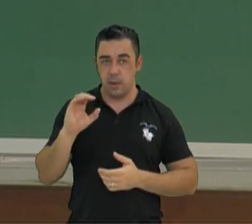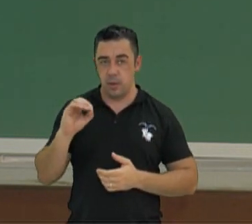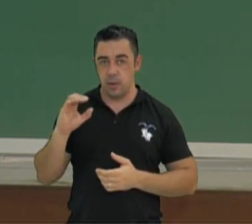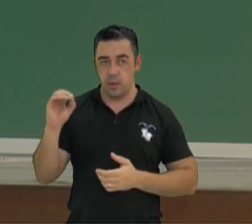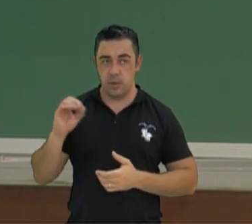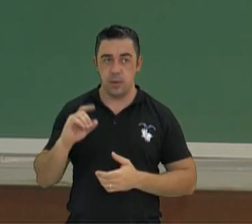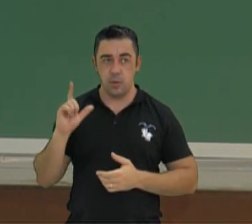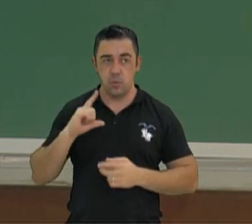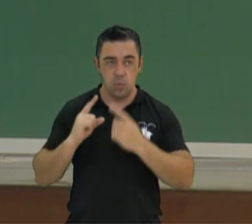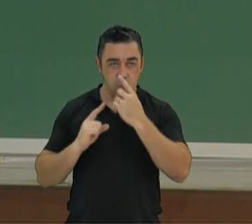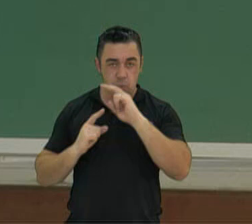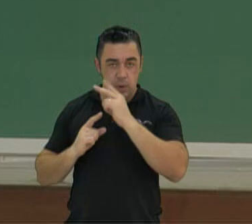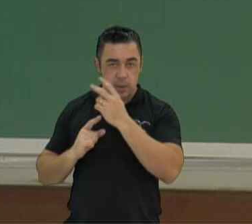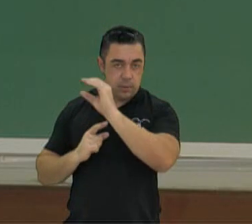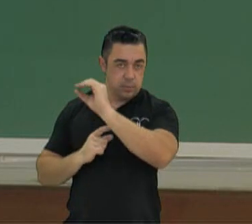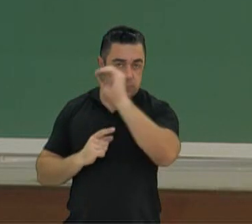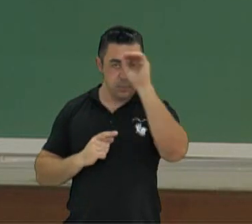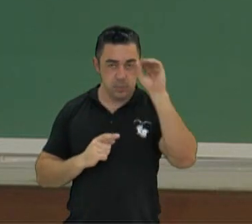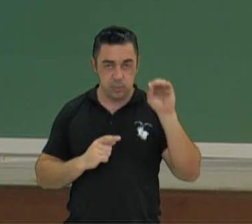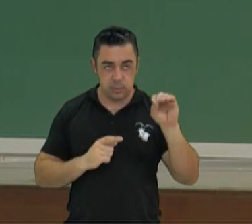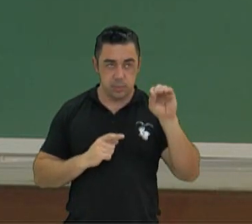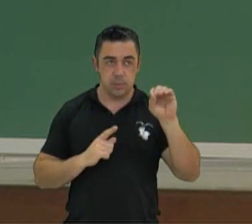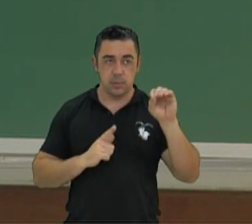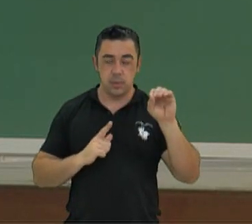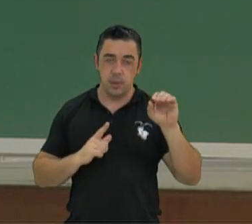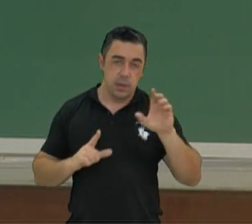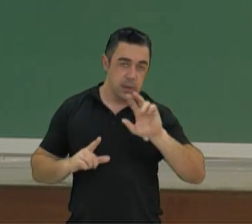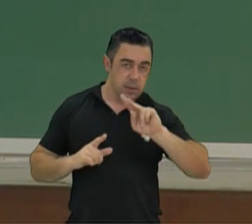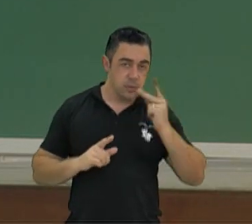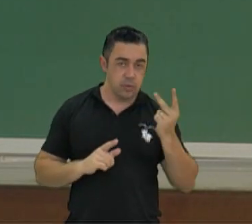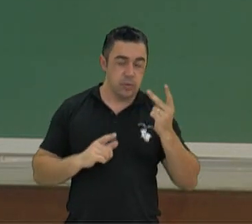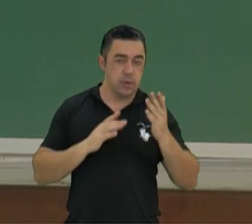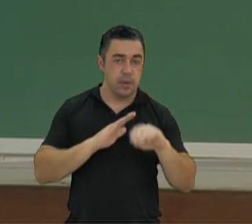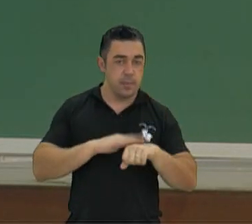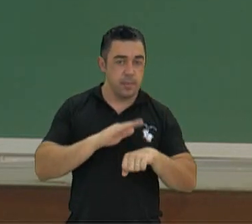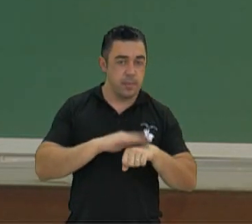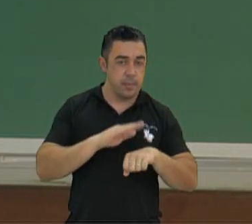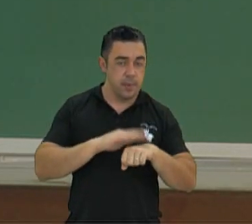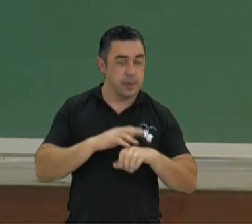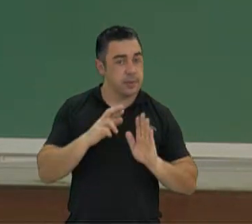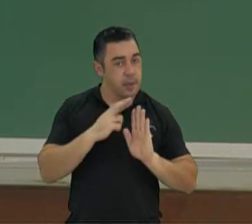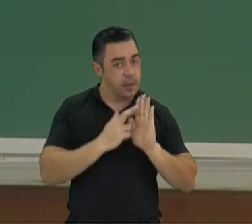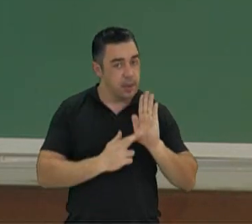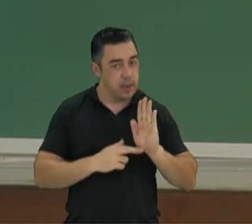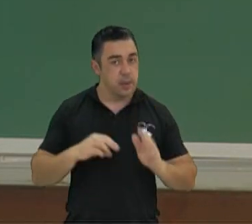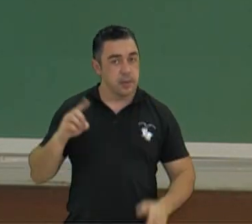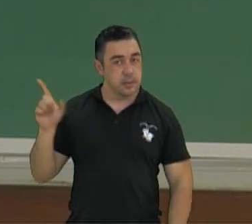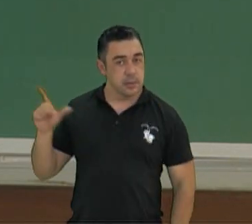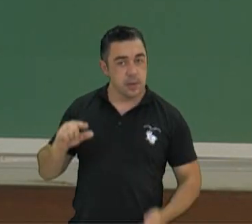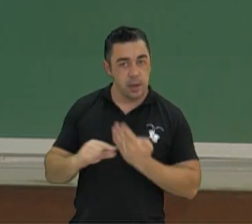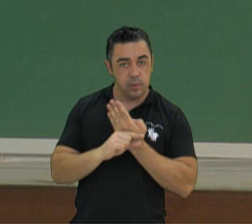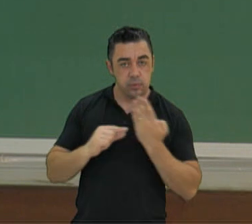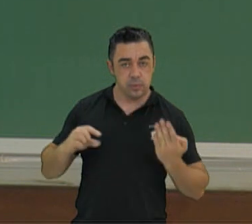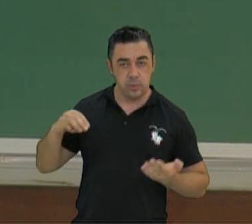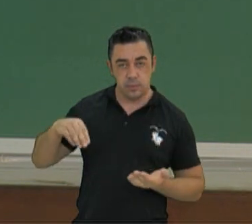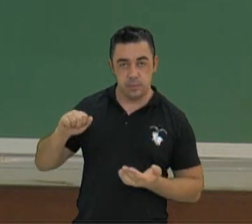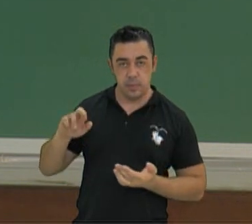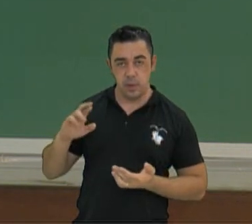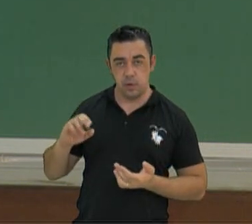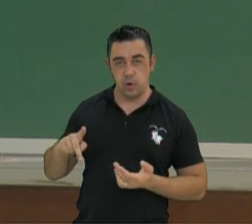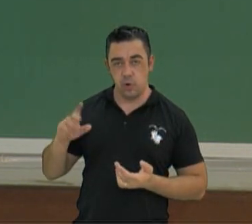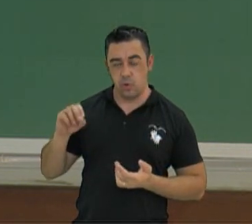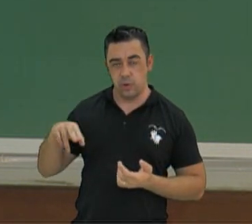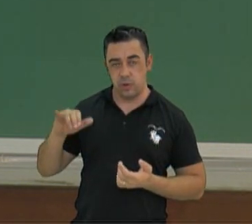da água vai se ligar a quem? Ao carbono mais hidrogenado, seguindo a regra de Markovnikov,